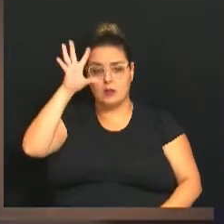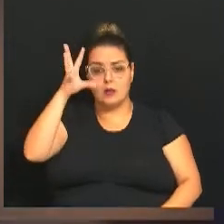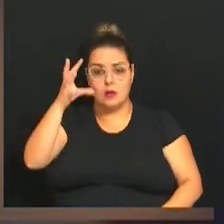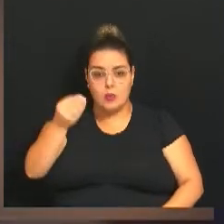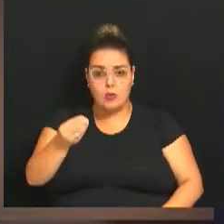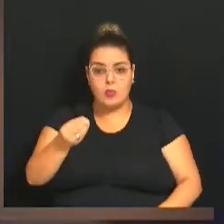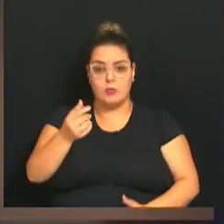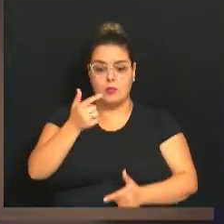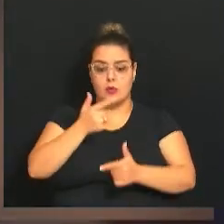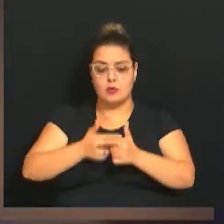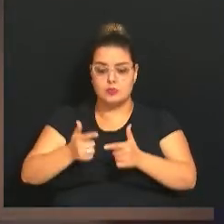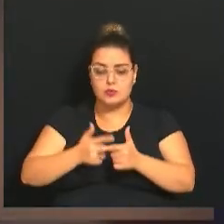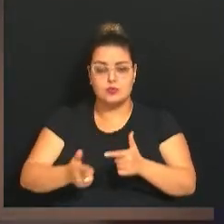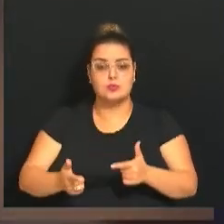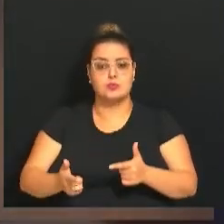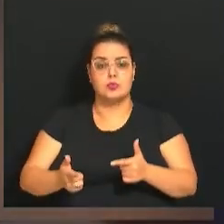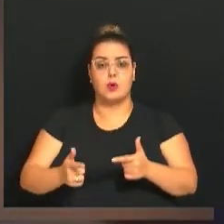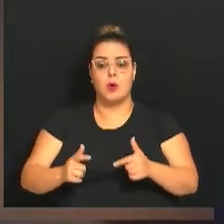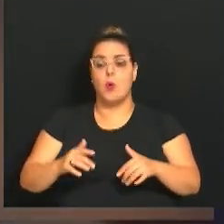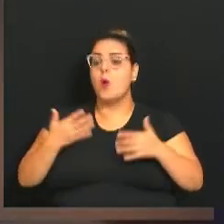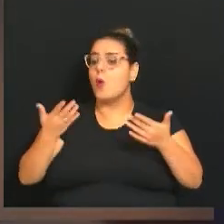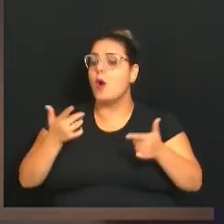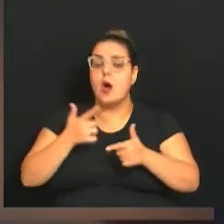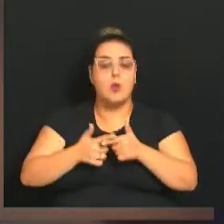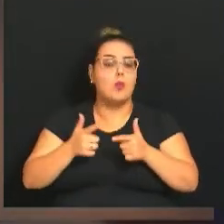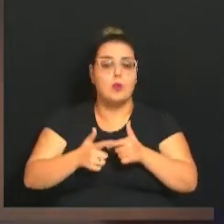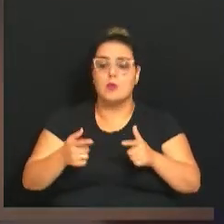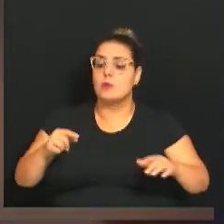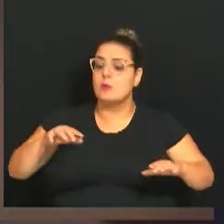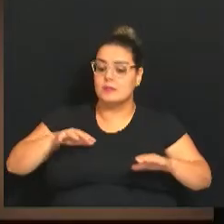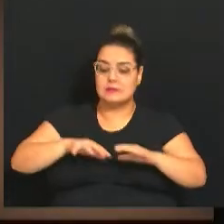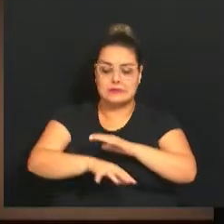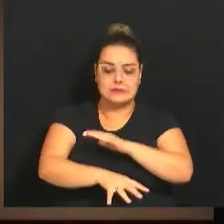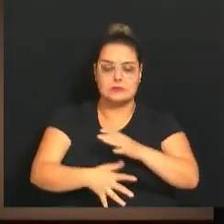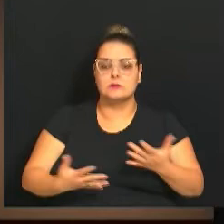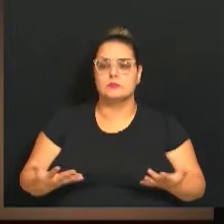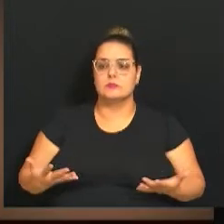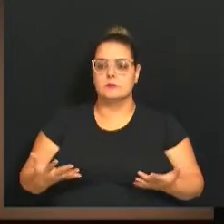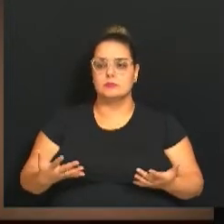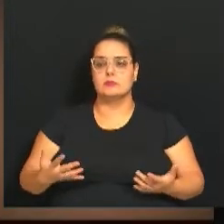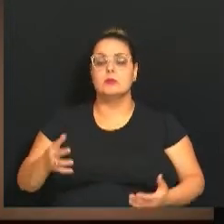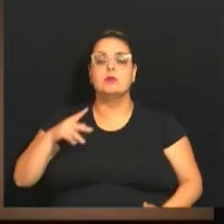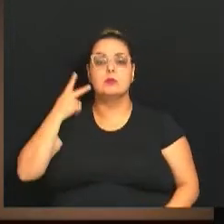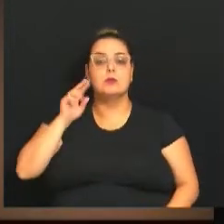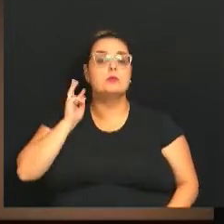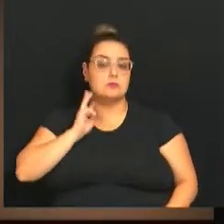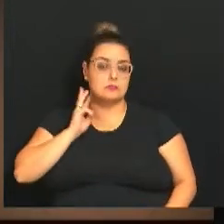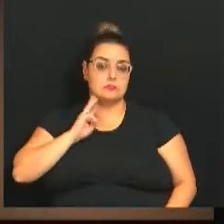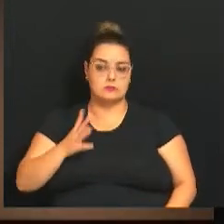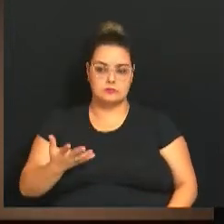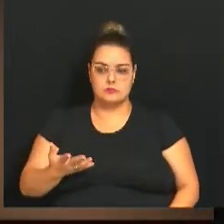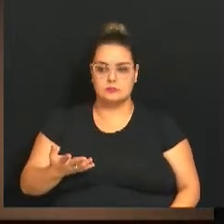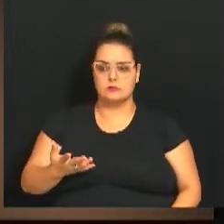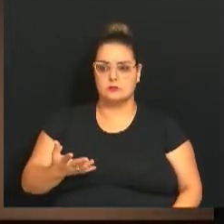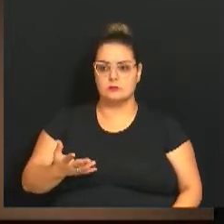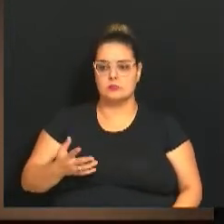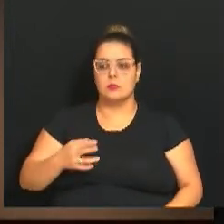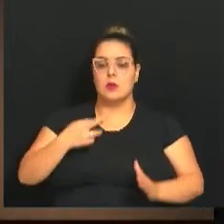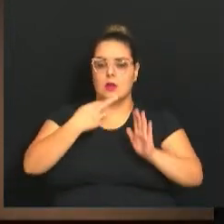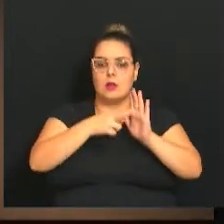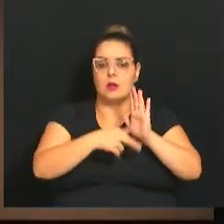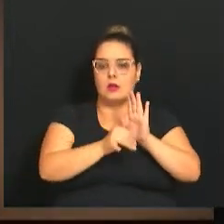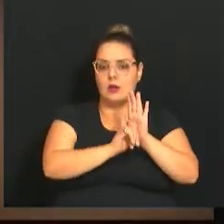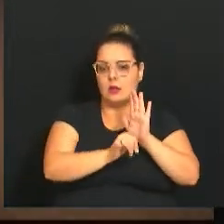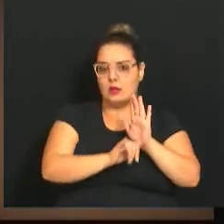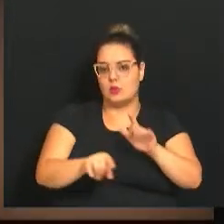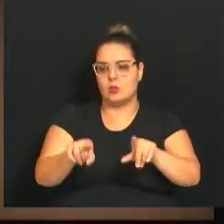das raízes dos problemas que nos trouxeram até aqui. O vereador Cecílio Santos, que é relator da comissão,